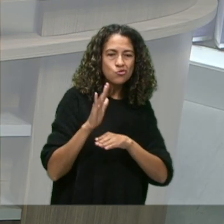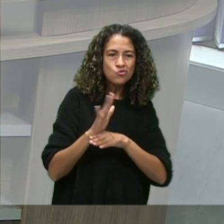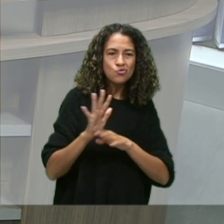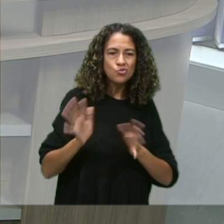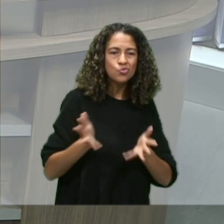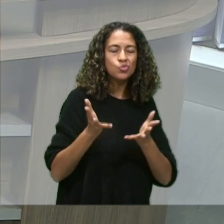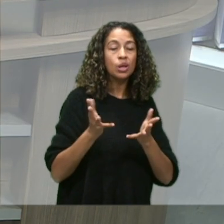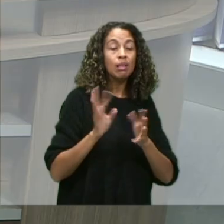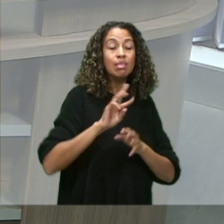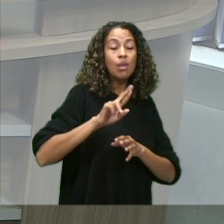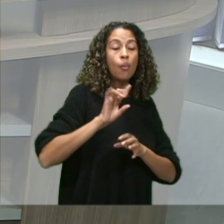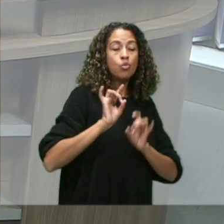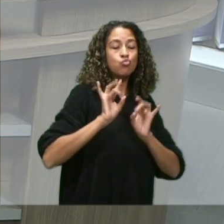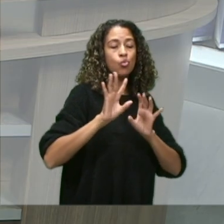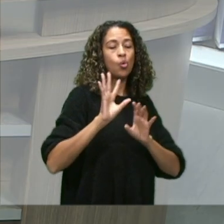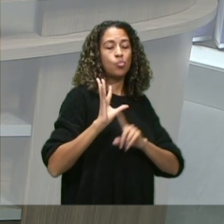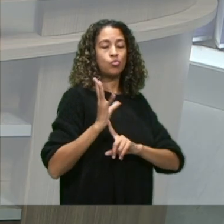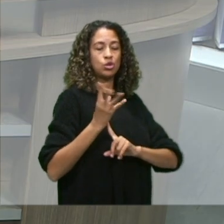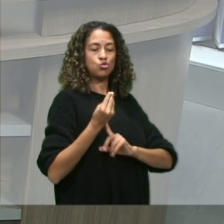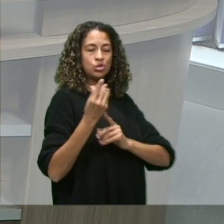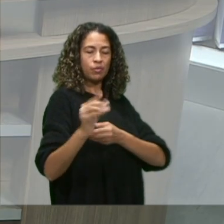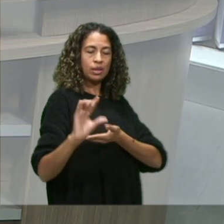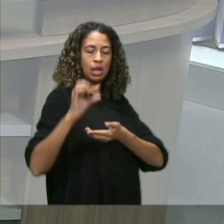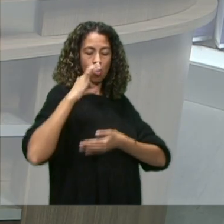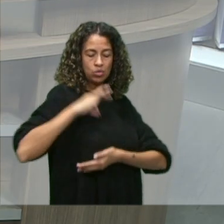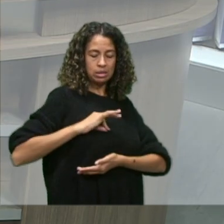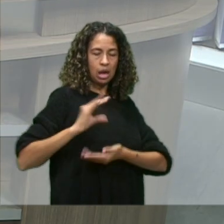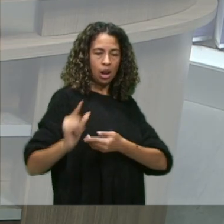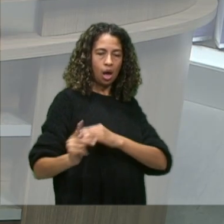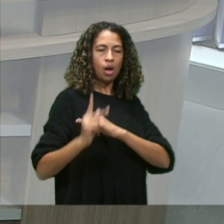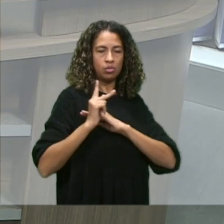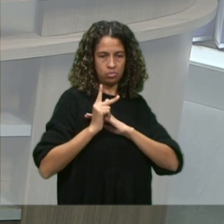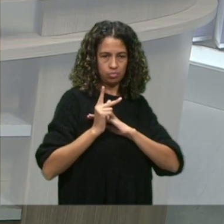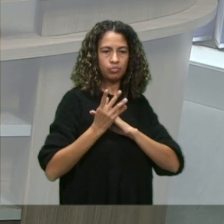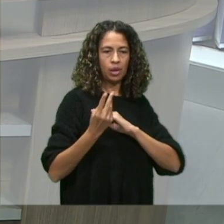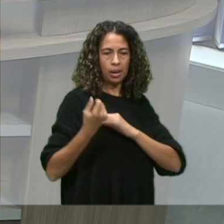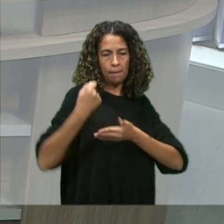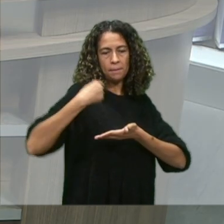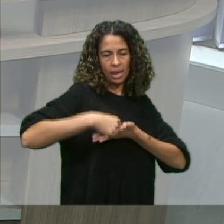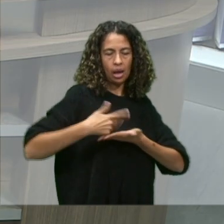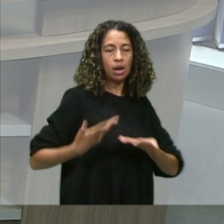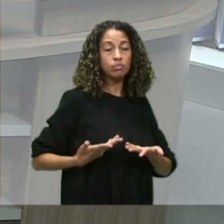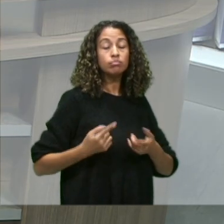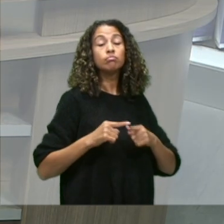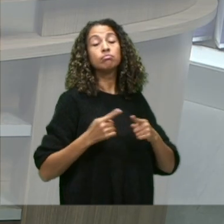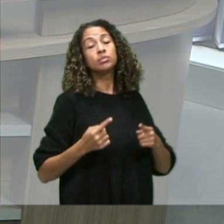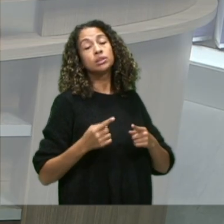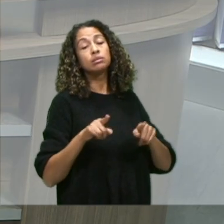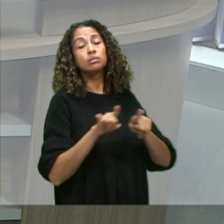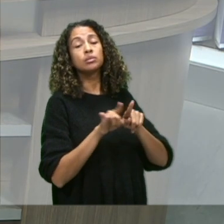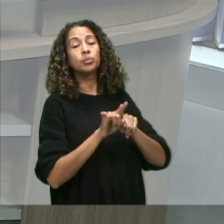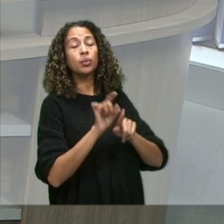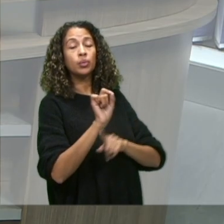para o artista, que é remunerado pelo seu trabalho e tal, porque é um trabalho, mas também